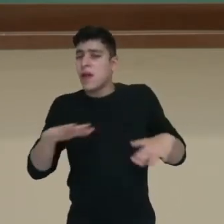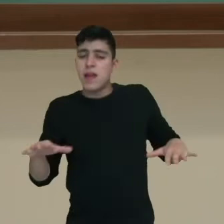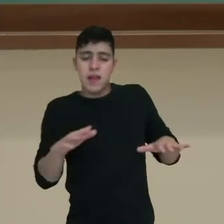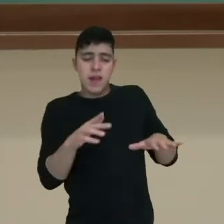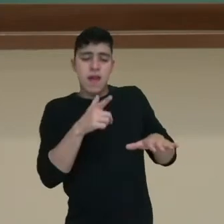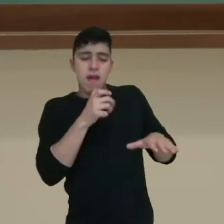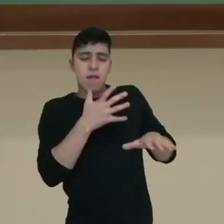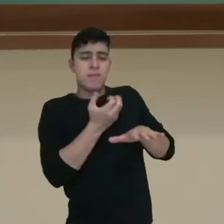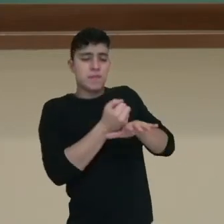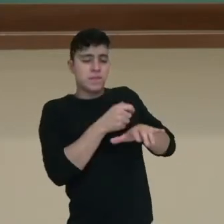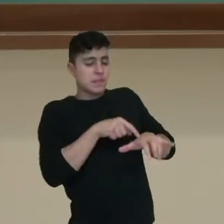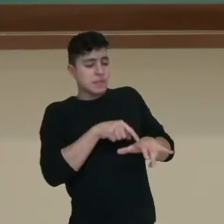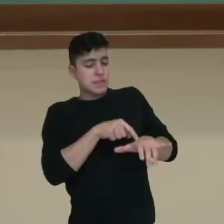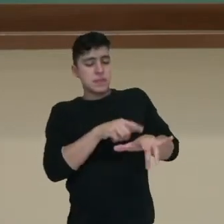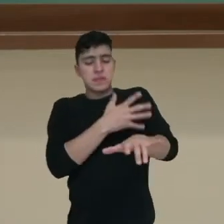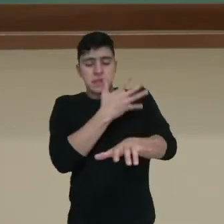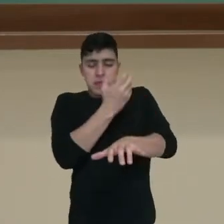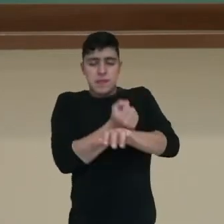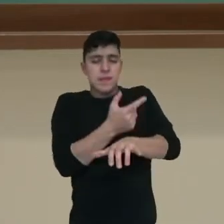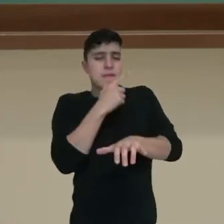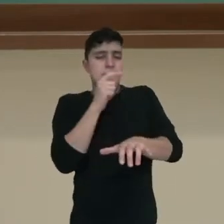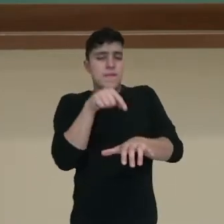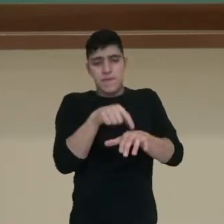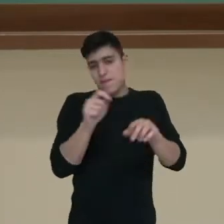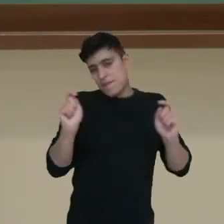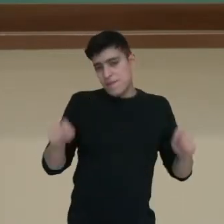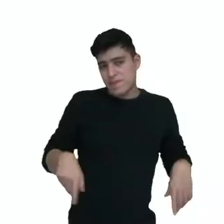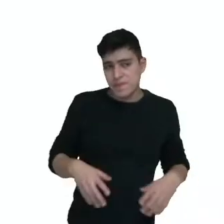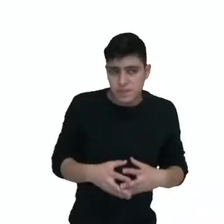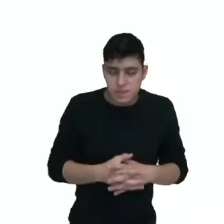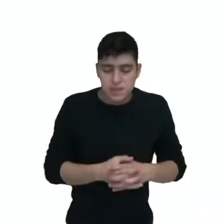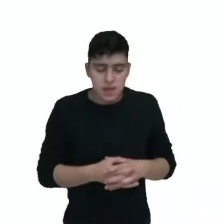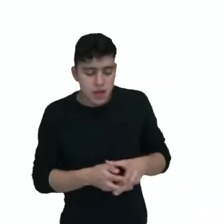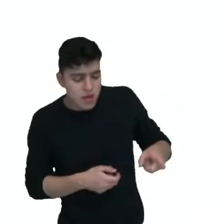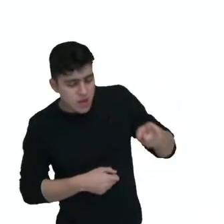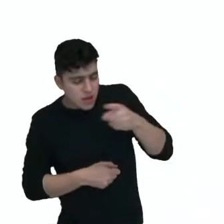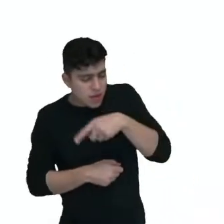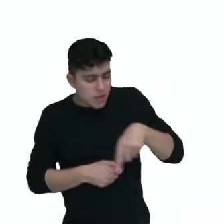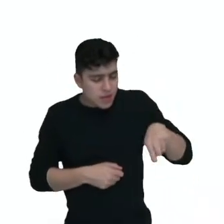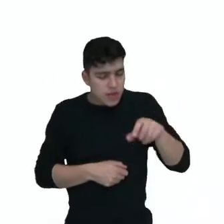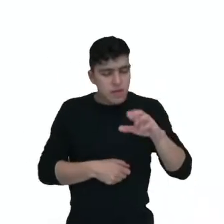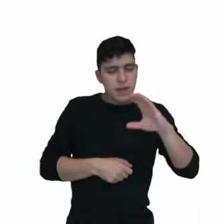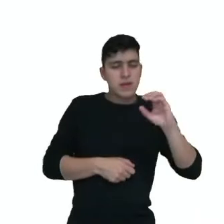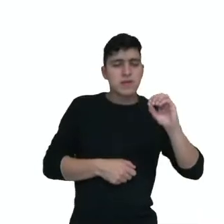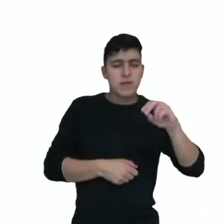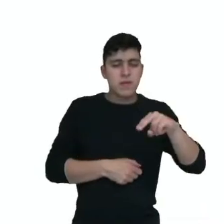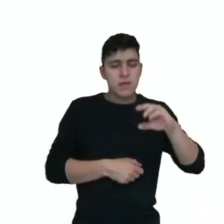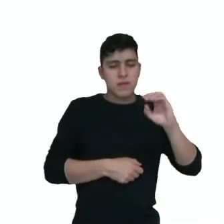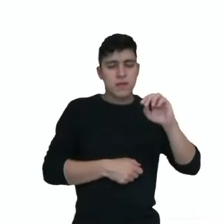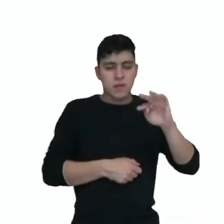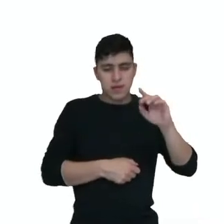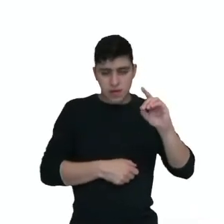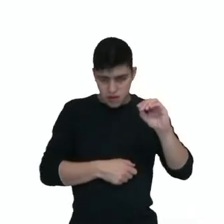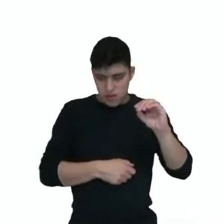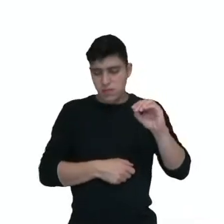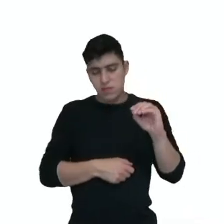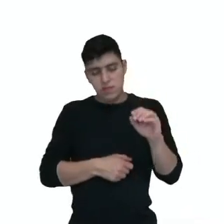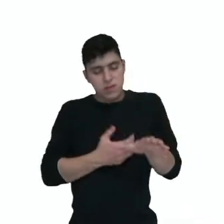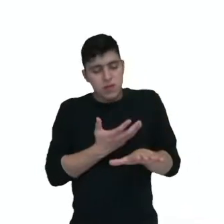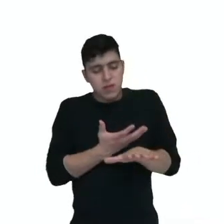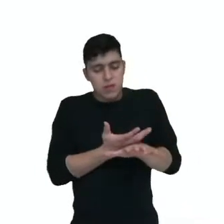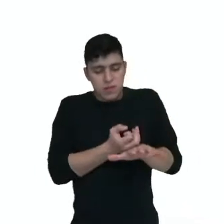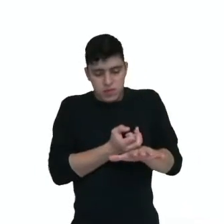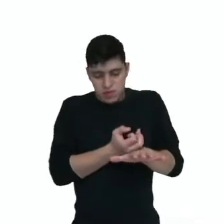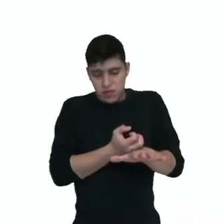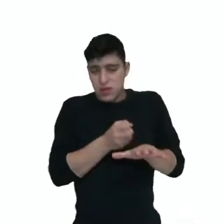a água entrar no corpo desse ser vivo, né? Tá? Então, por ser mais concentrado que o meio, a água acaba entrando na célula e se não houver